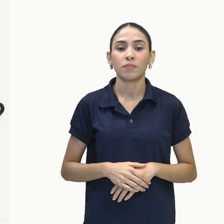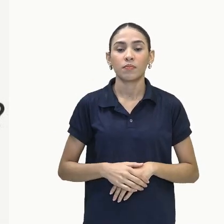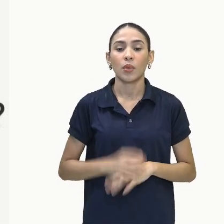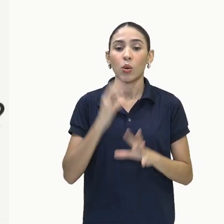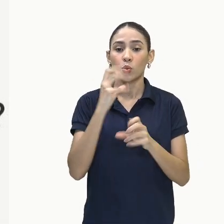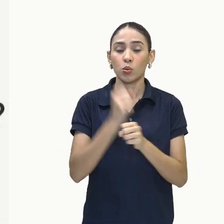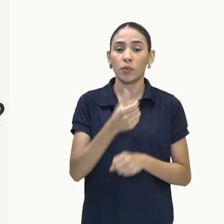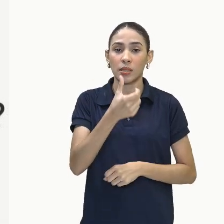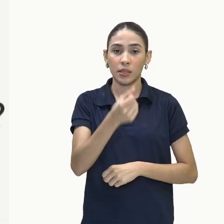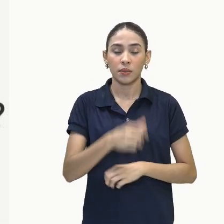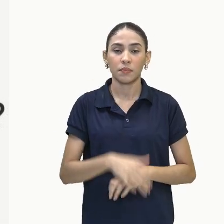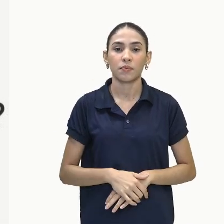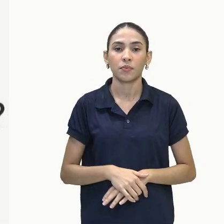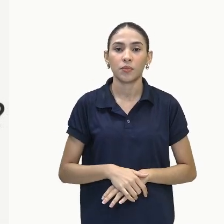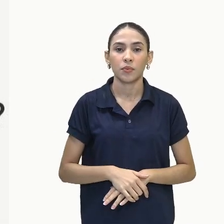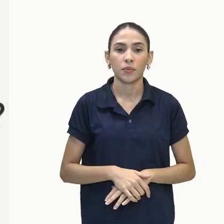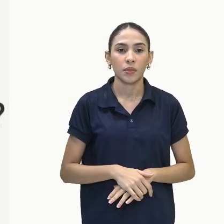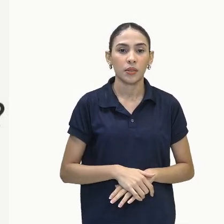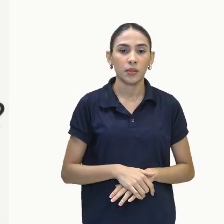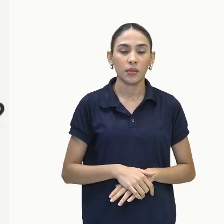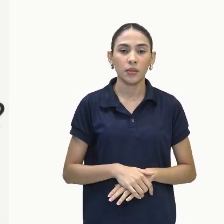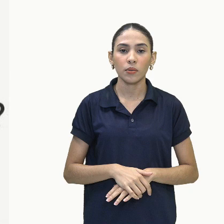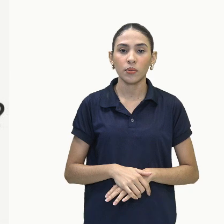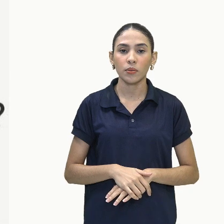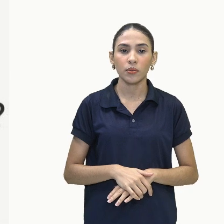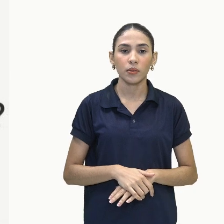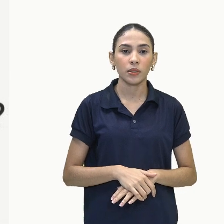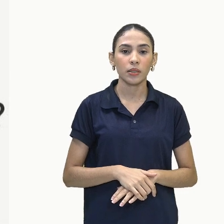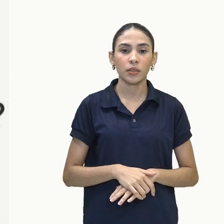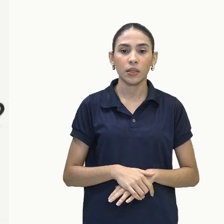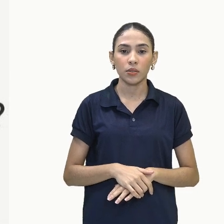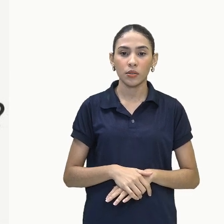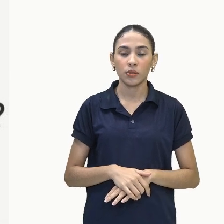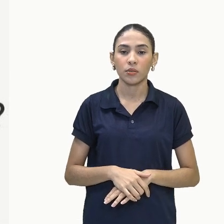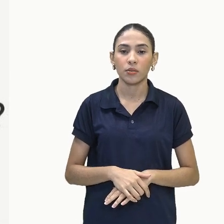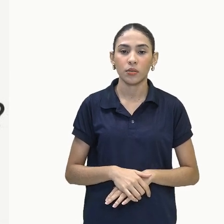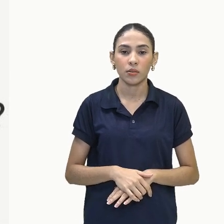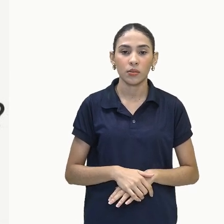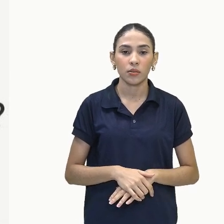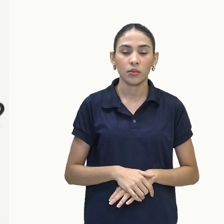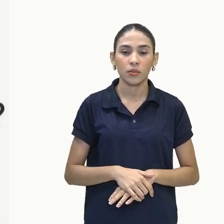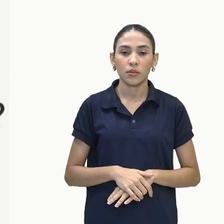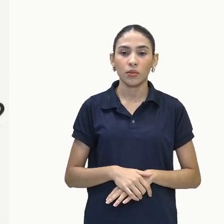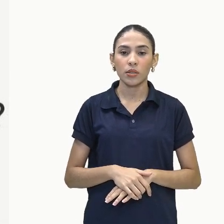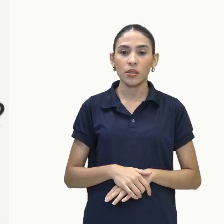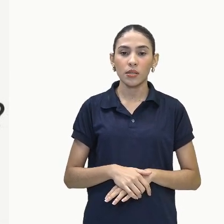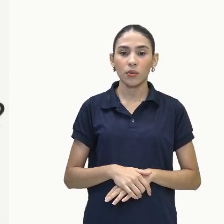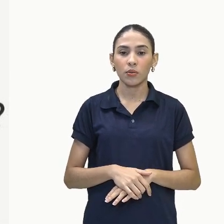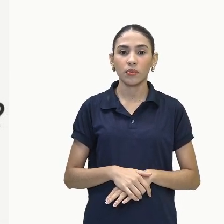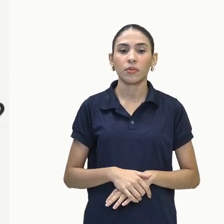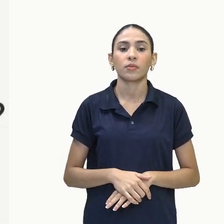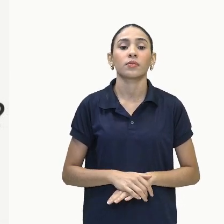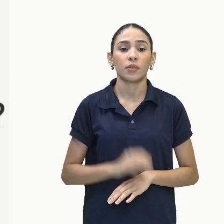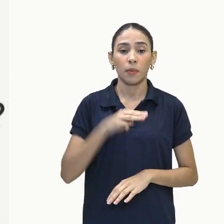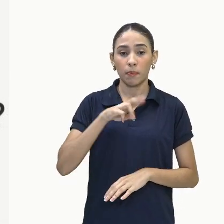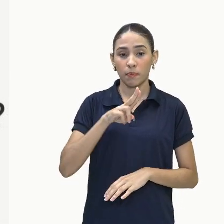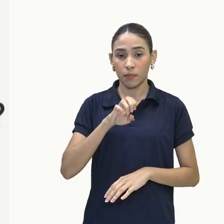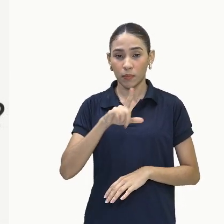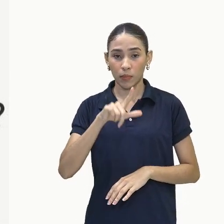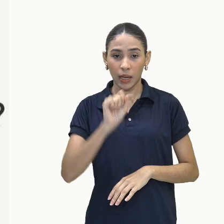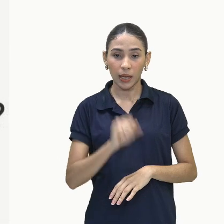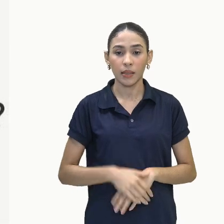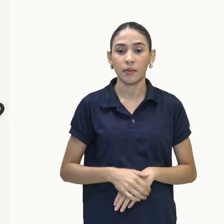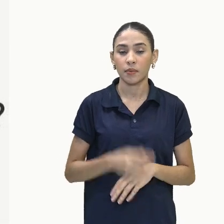a soma seja 6? Essa é a nossa primeira pergunta. Beleza. Segunda pergunta. Manuela disse que escolheu um